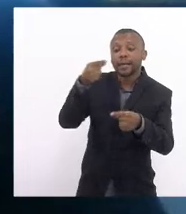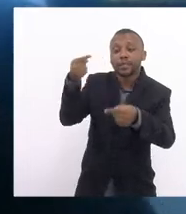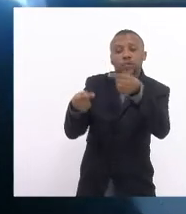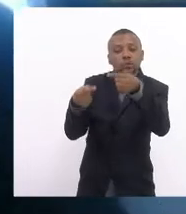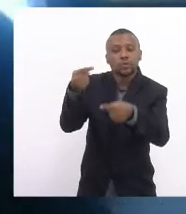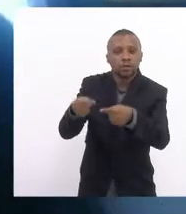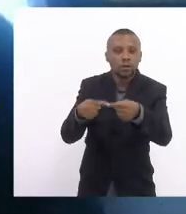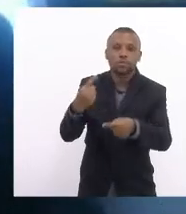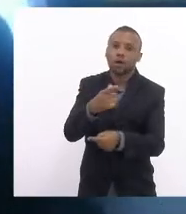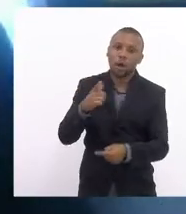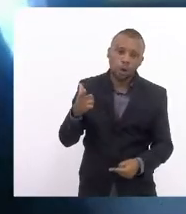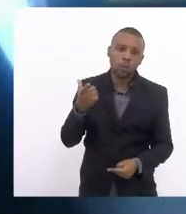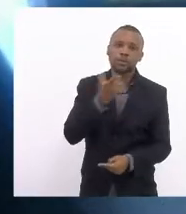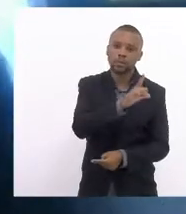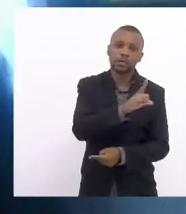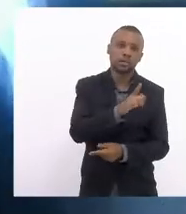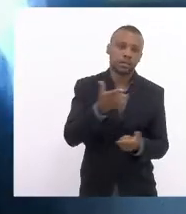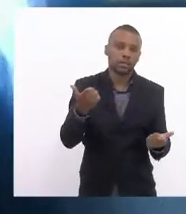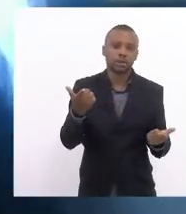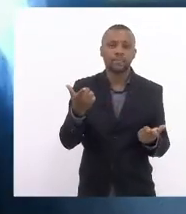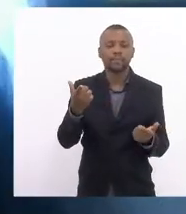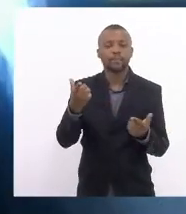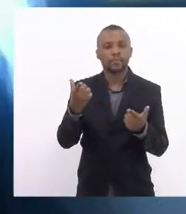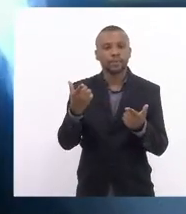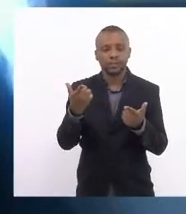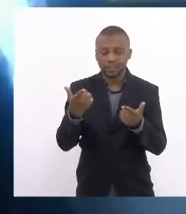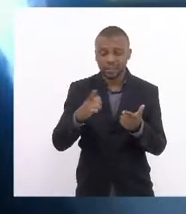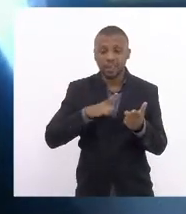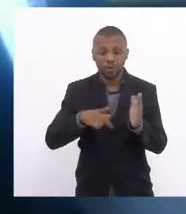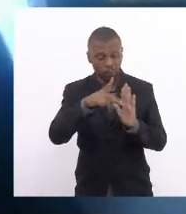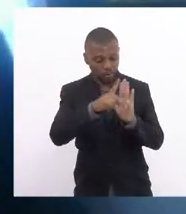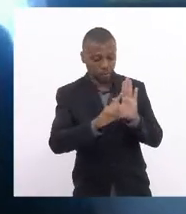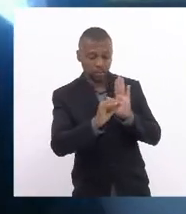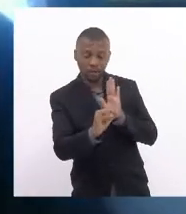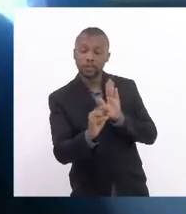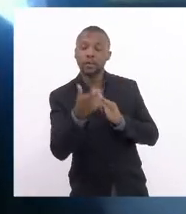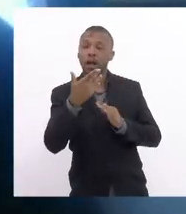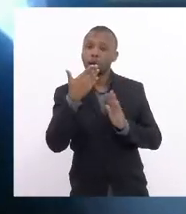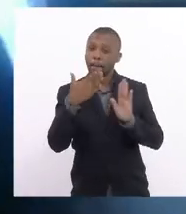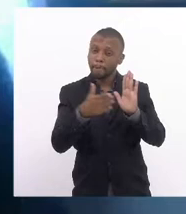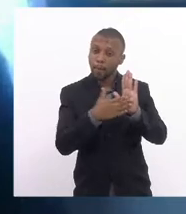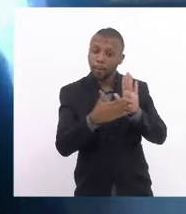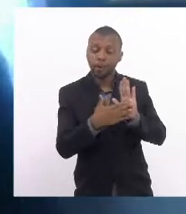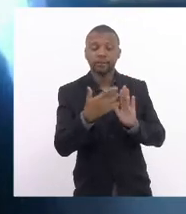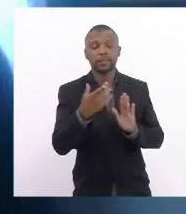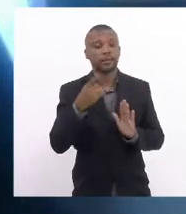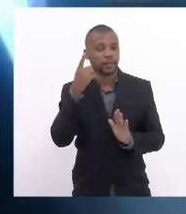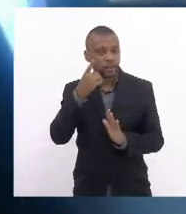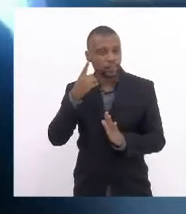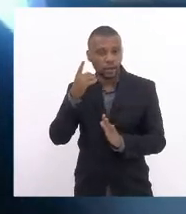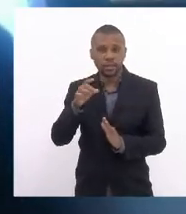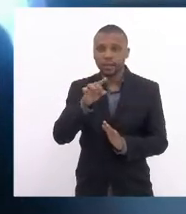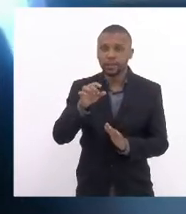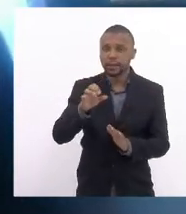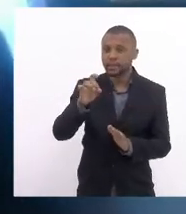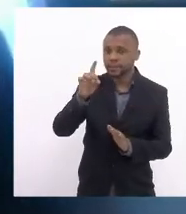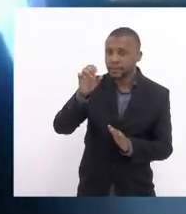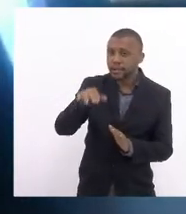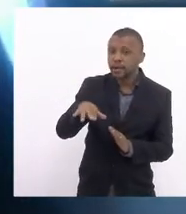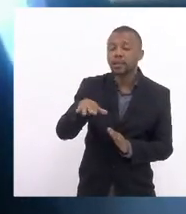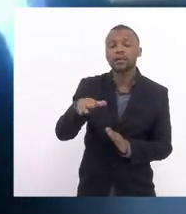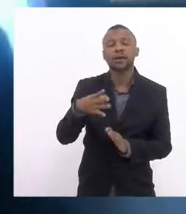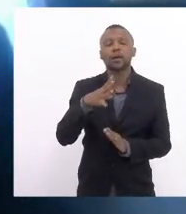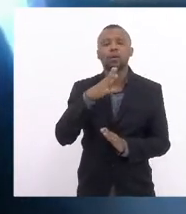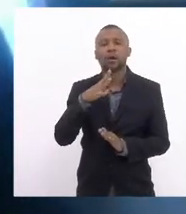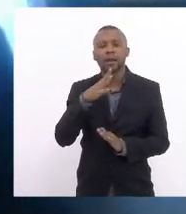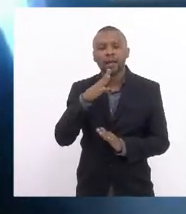sentido pretendido pela deputada Zeidan, que é combativa e conhece a região, e por vários vereadores,